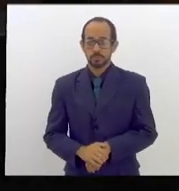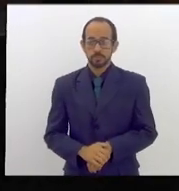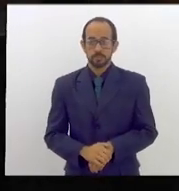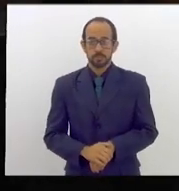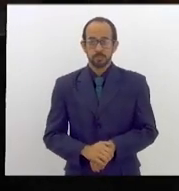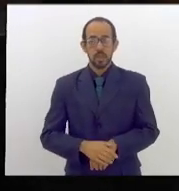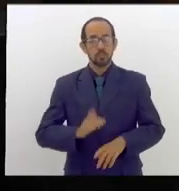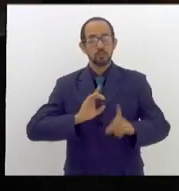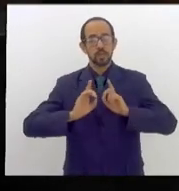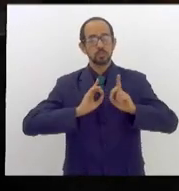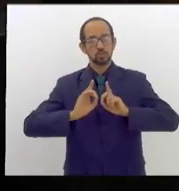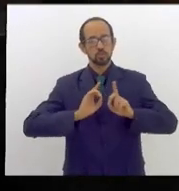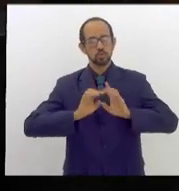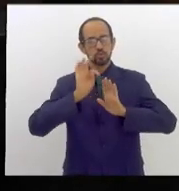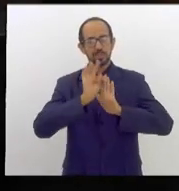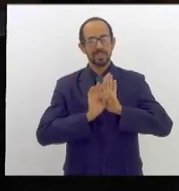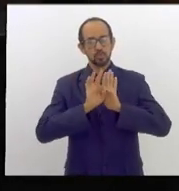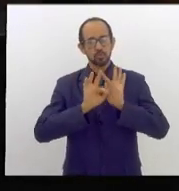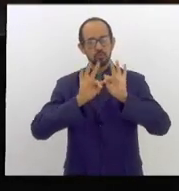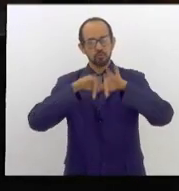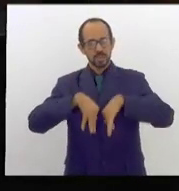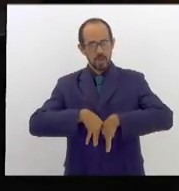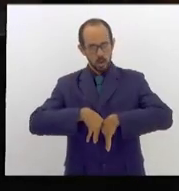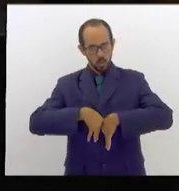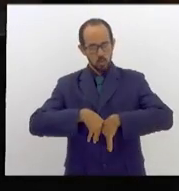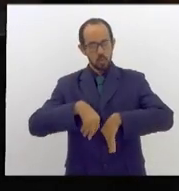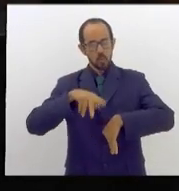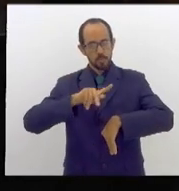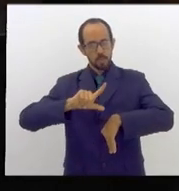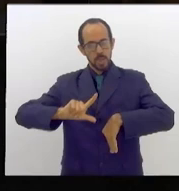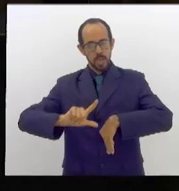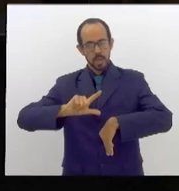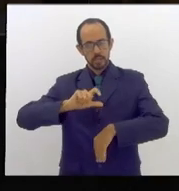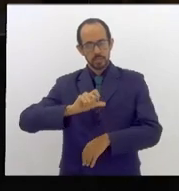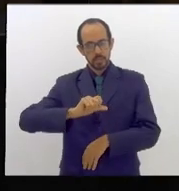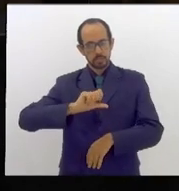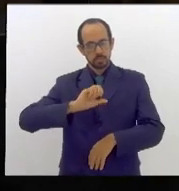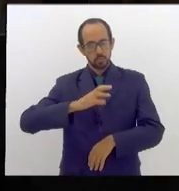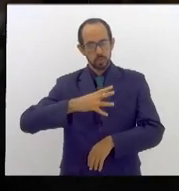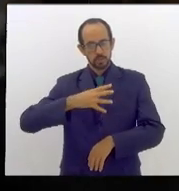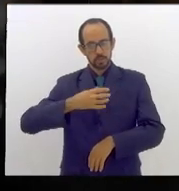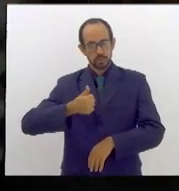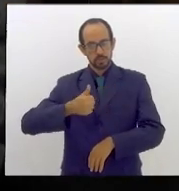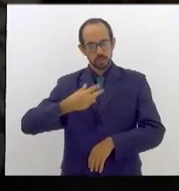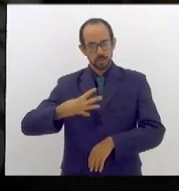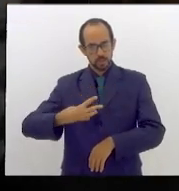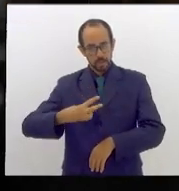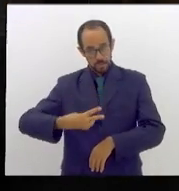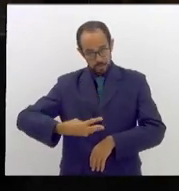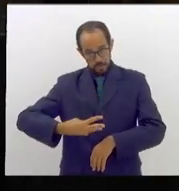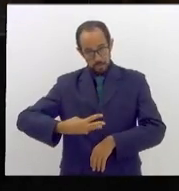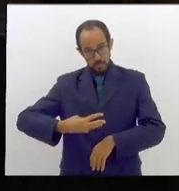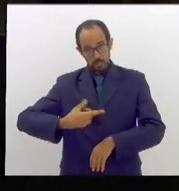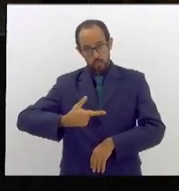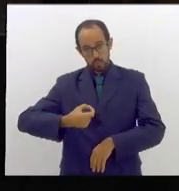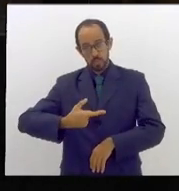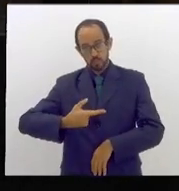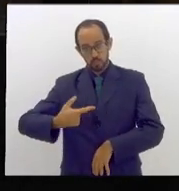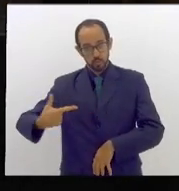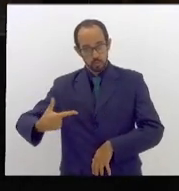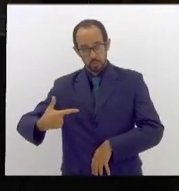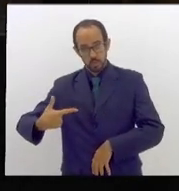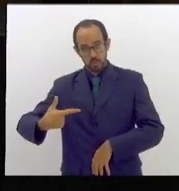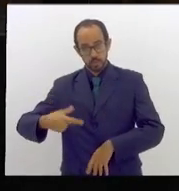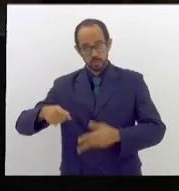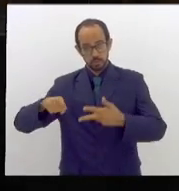discutir a redação final do projeto de lei 6.413 de 22 de autoria